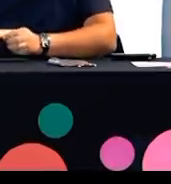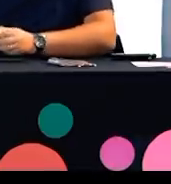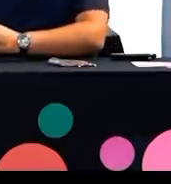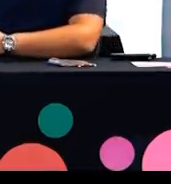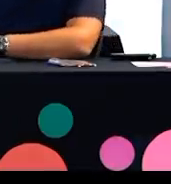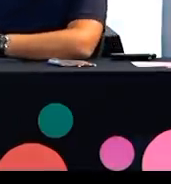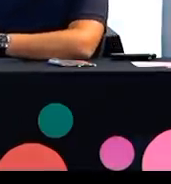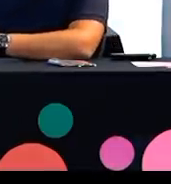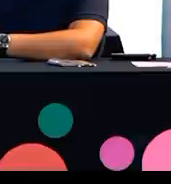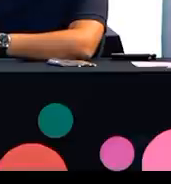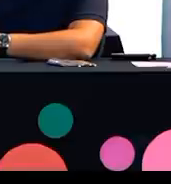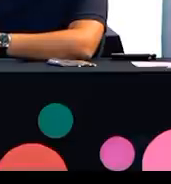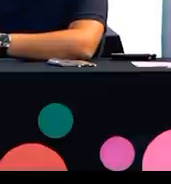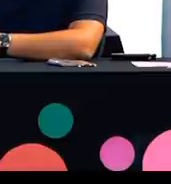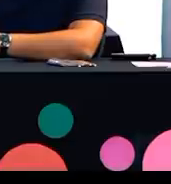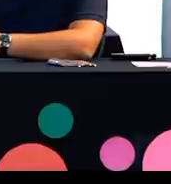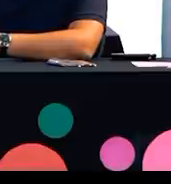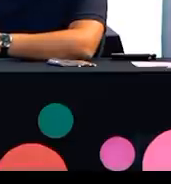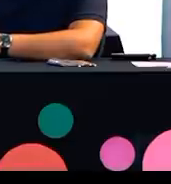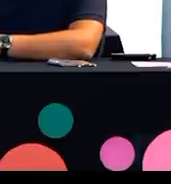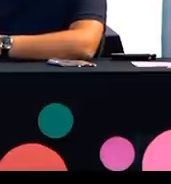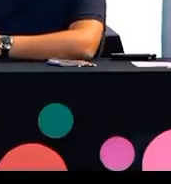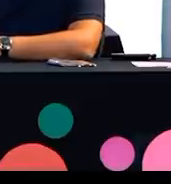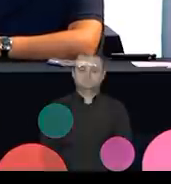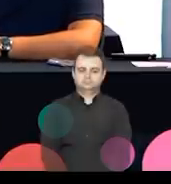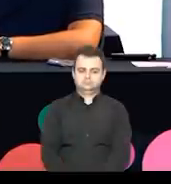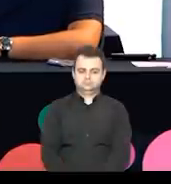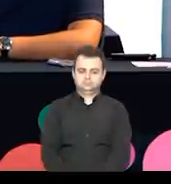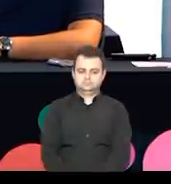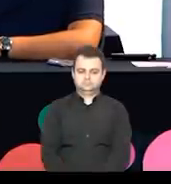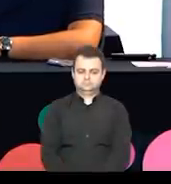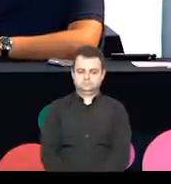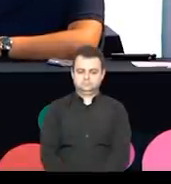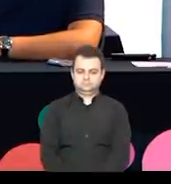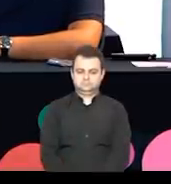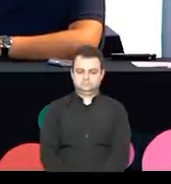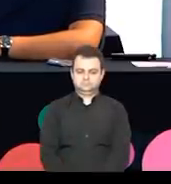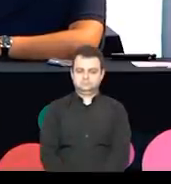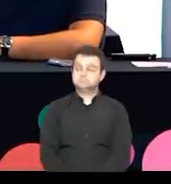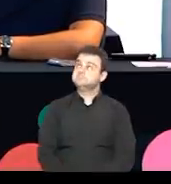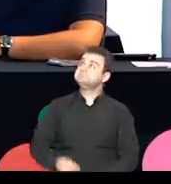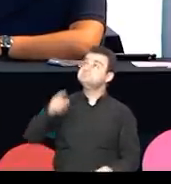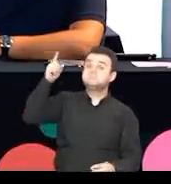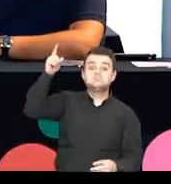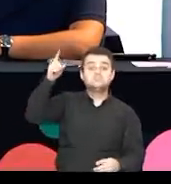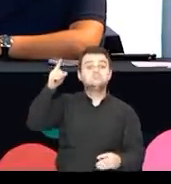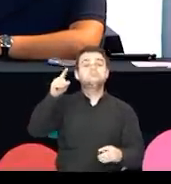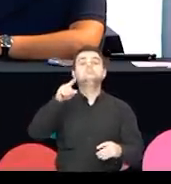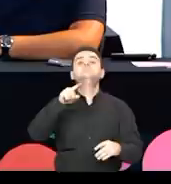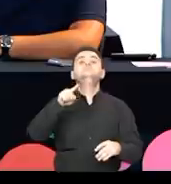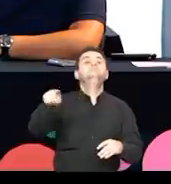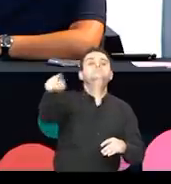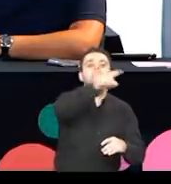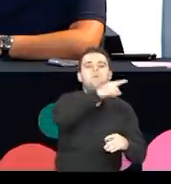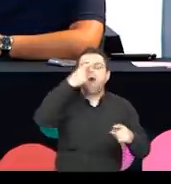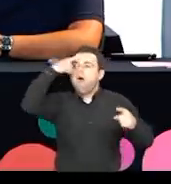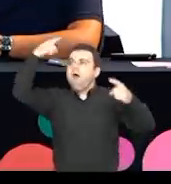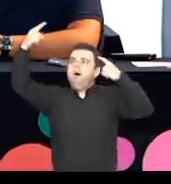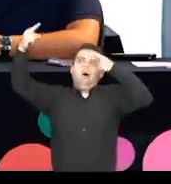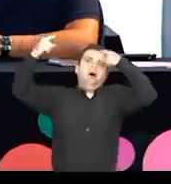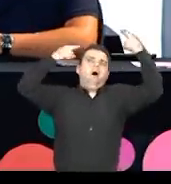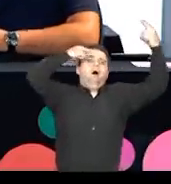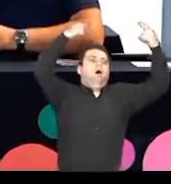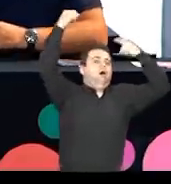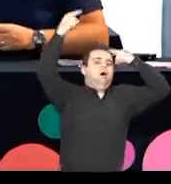E aí posso colar aqui no meu carrinho. O importante é soltar a imaginação e criatividade com